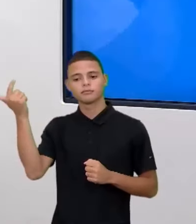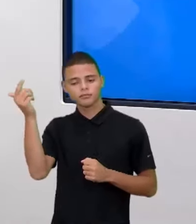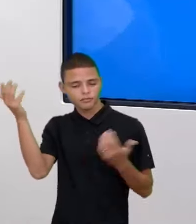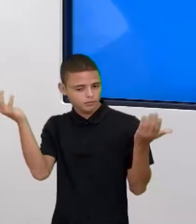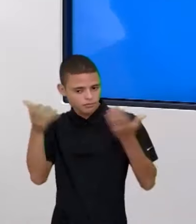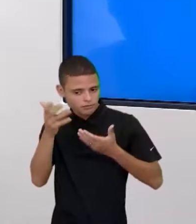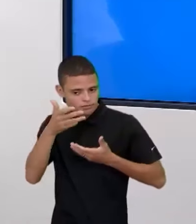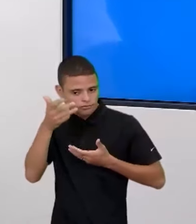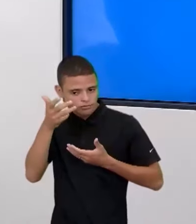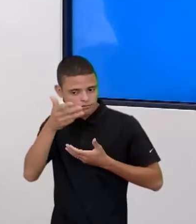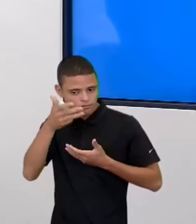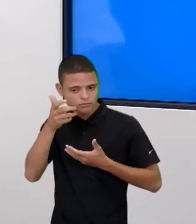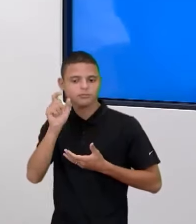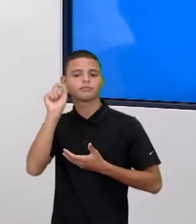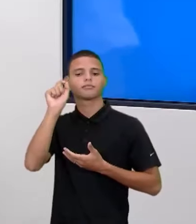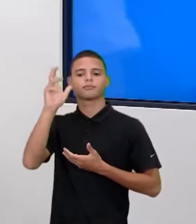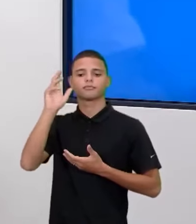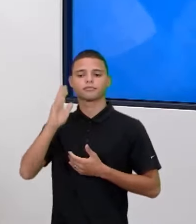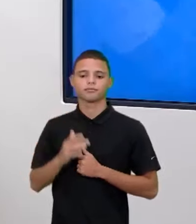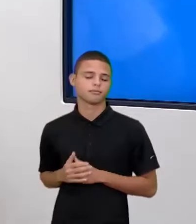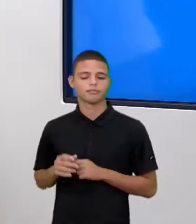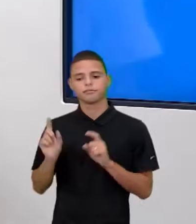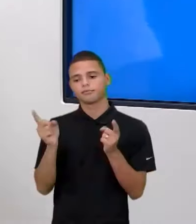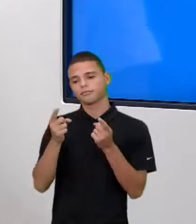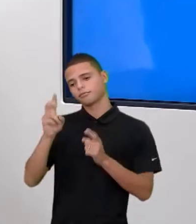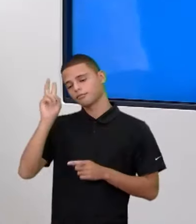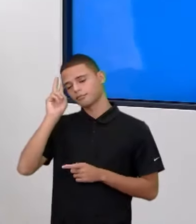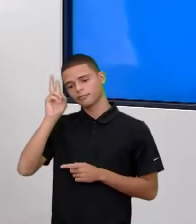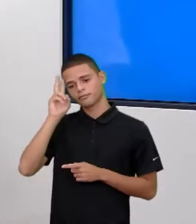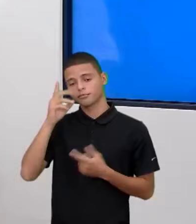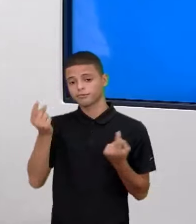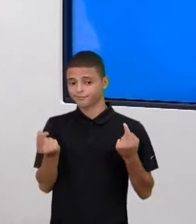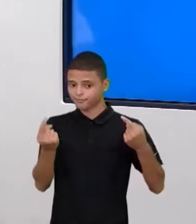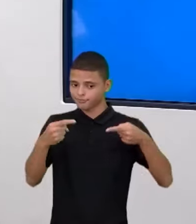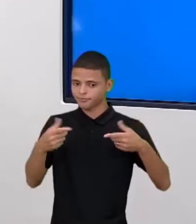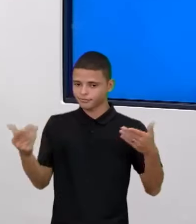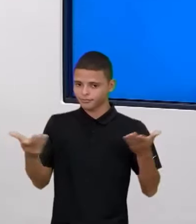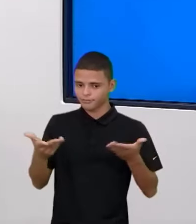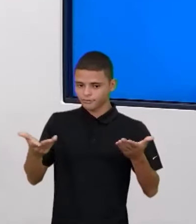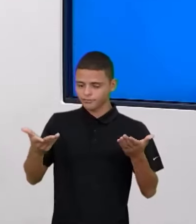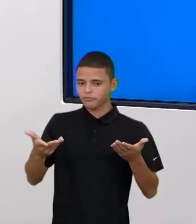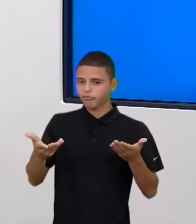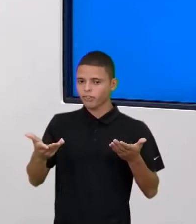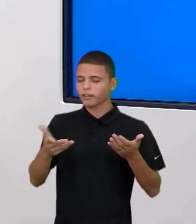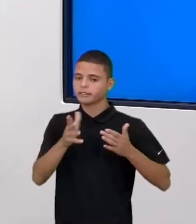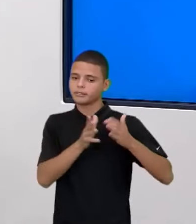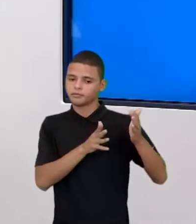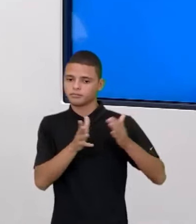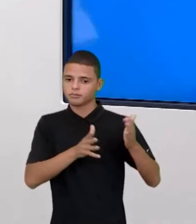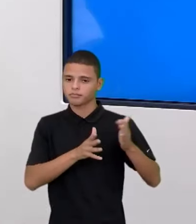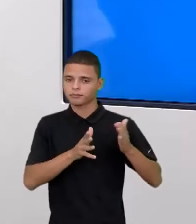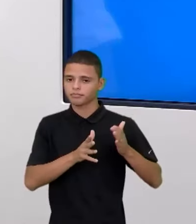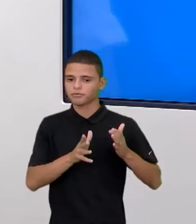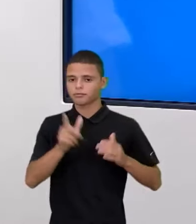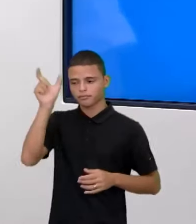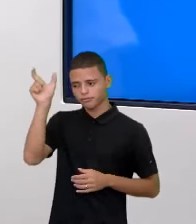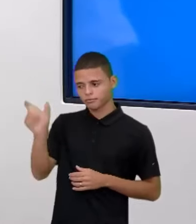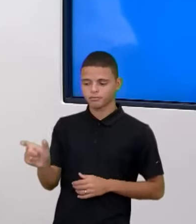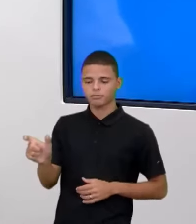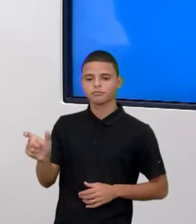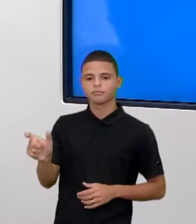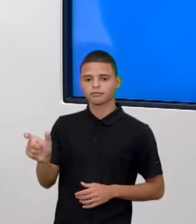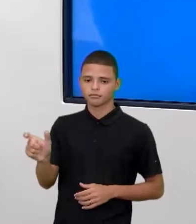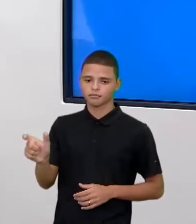música contemporânea. Será desafiado hoje para esse momento super especial